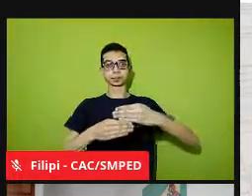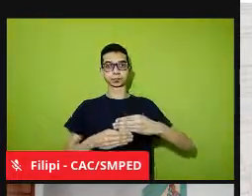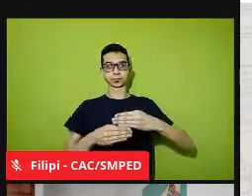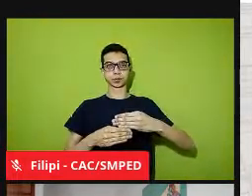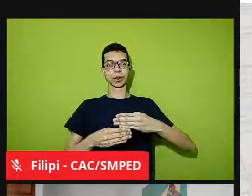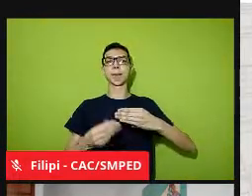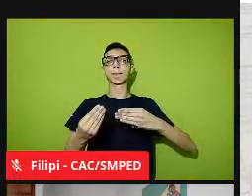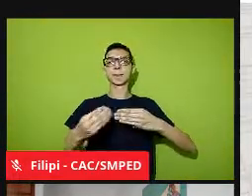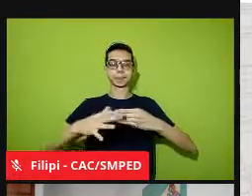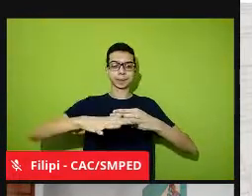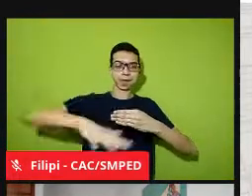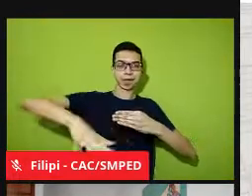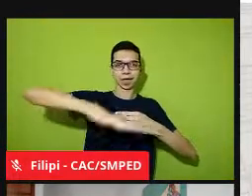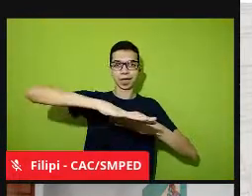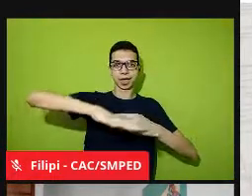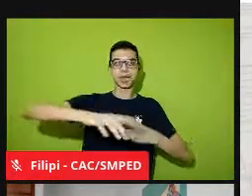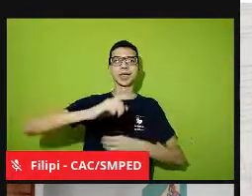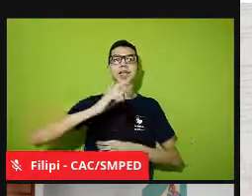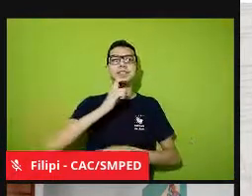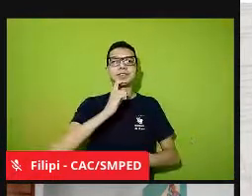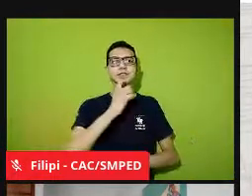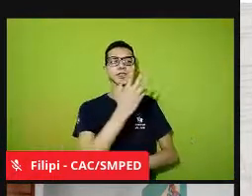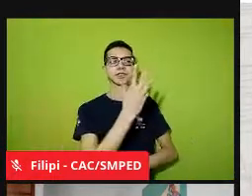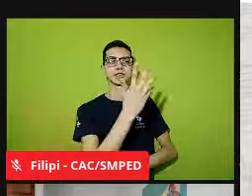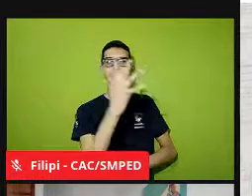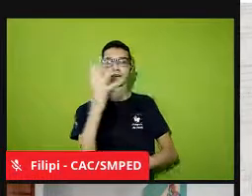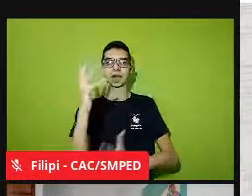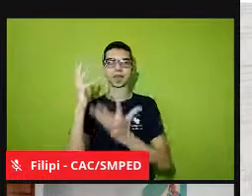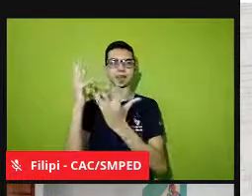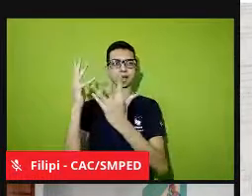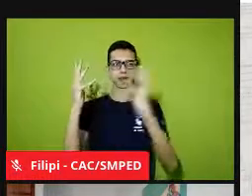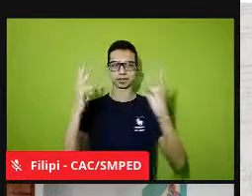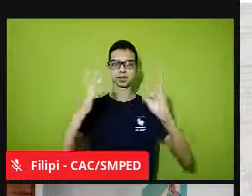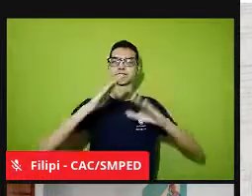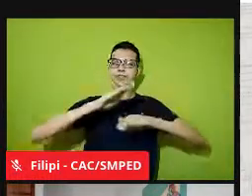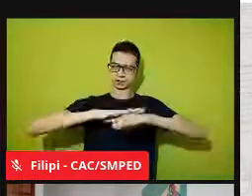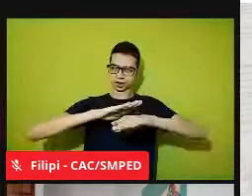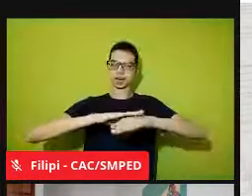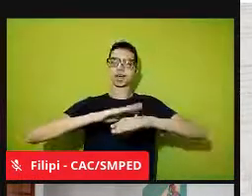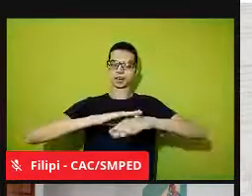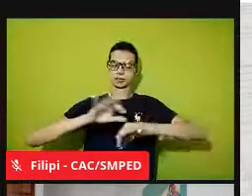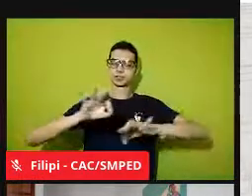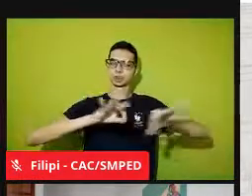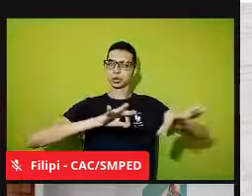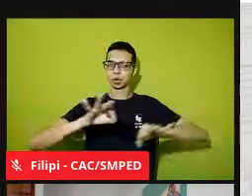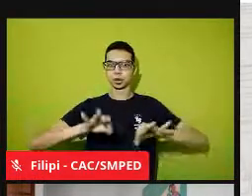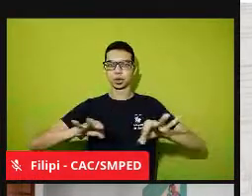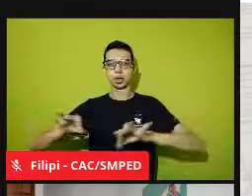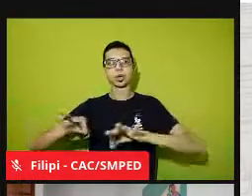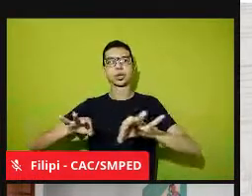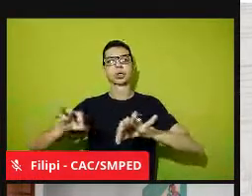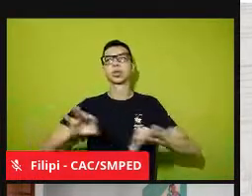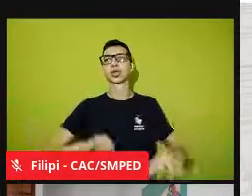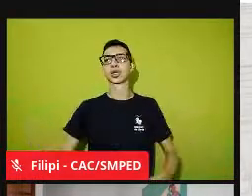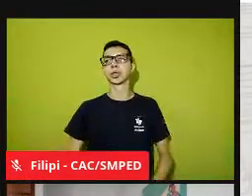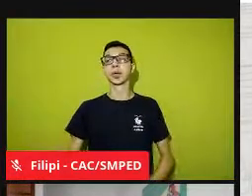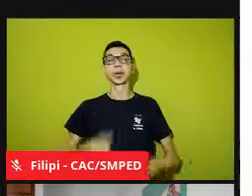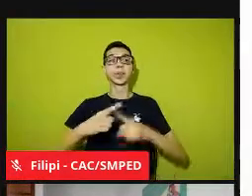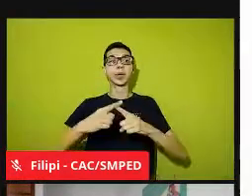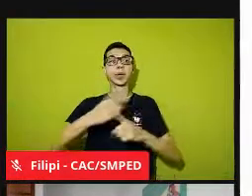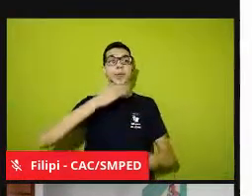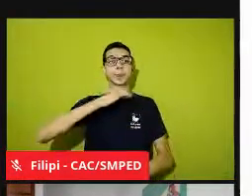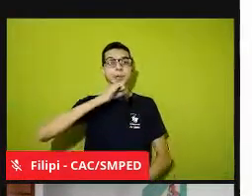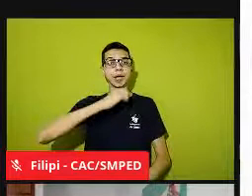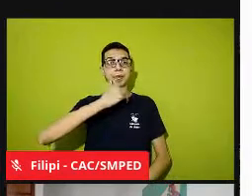praça. E aí essa praça, que é esse momento também, da espera dos pais que estão esperando